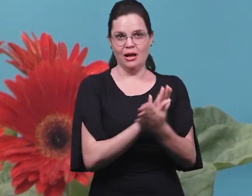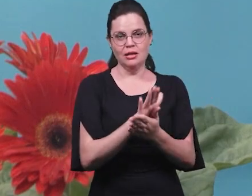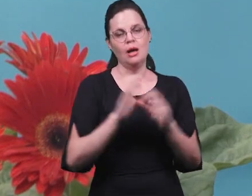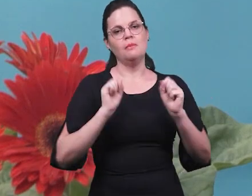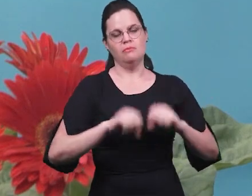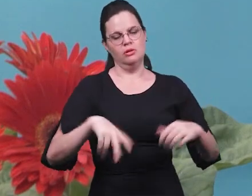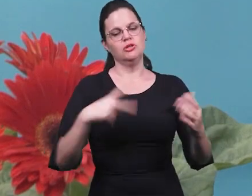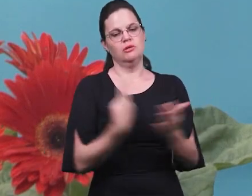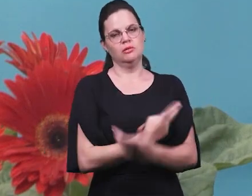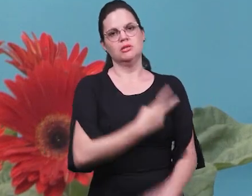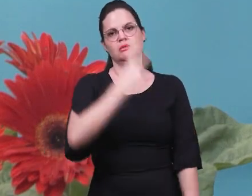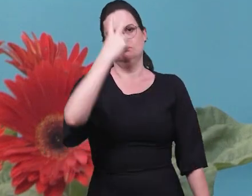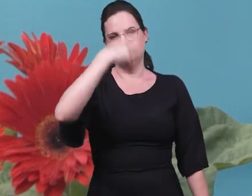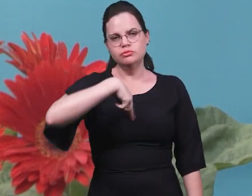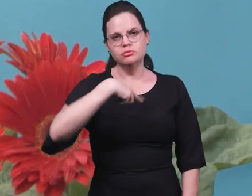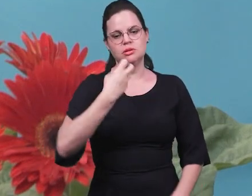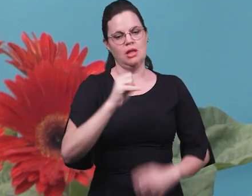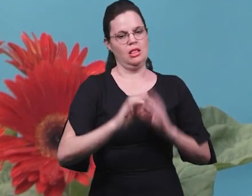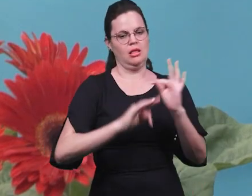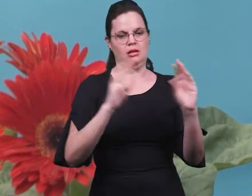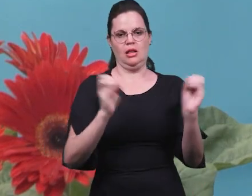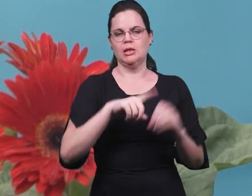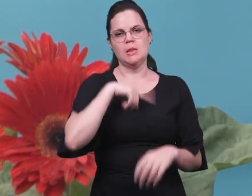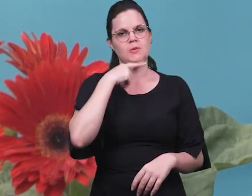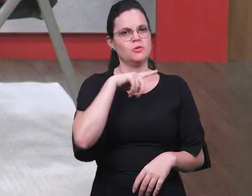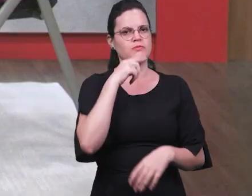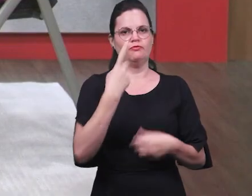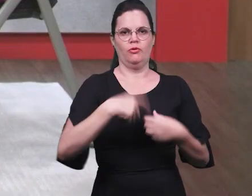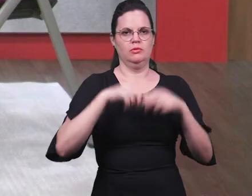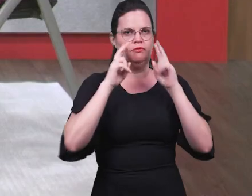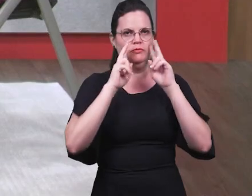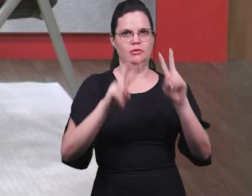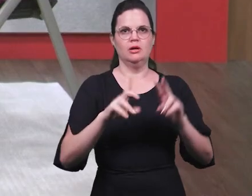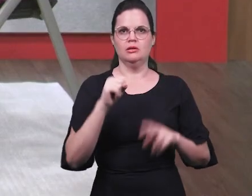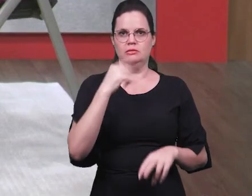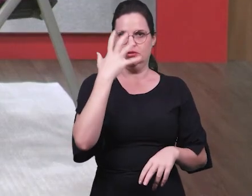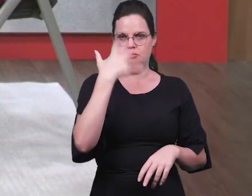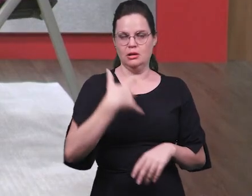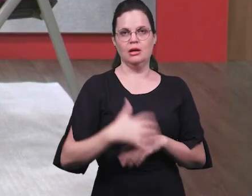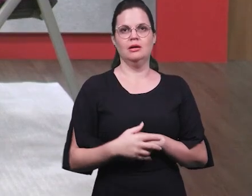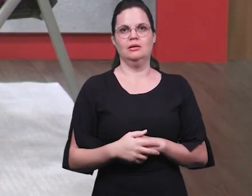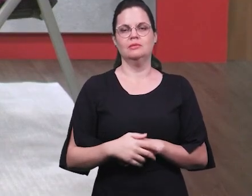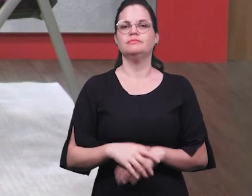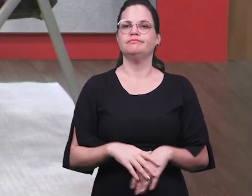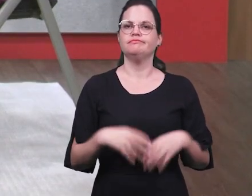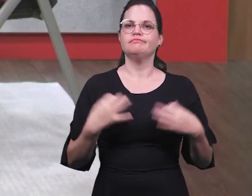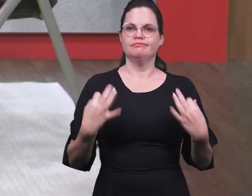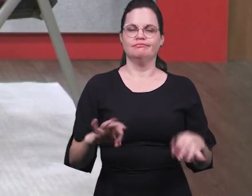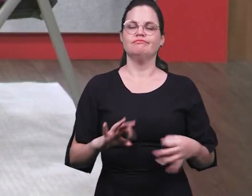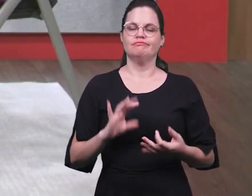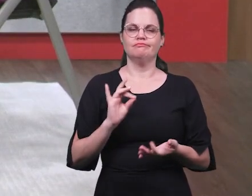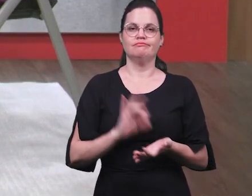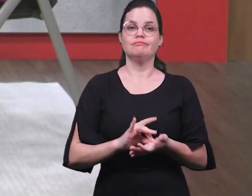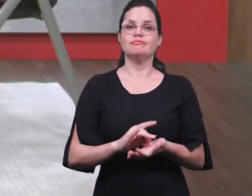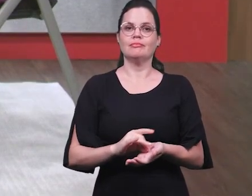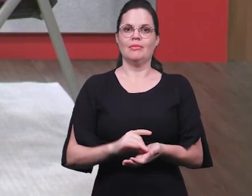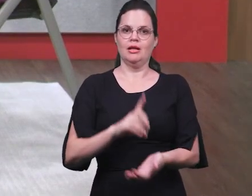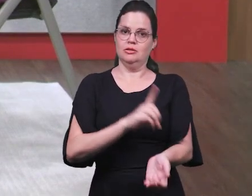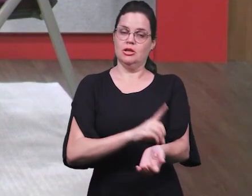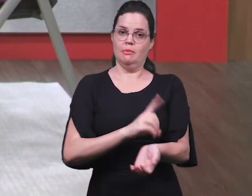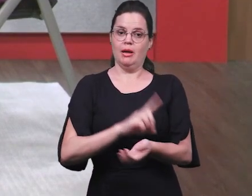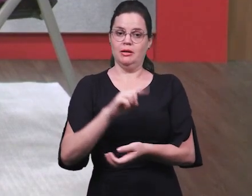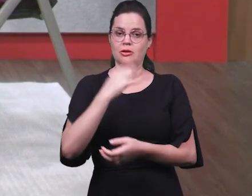pode perder a visão e não recuperar mais. Entendi. É muito sério. A diabetes realmente é uma doença